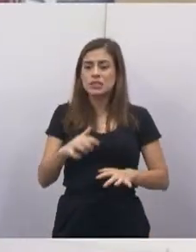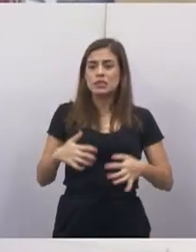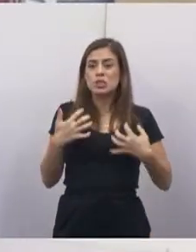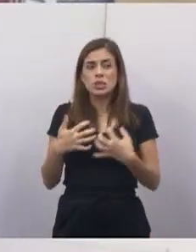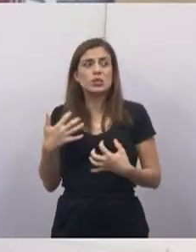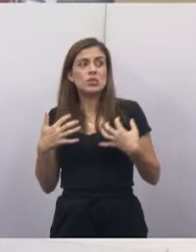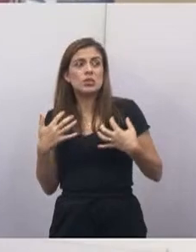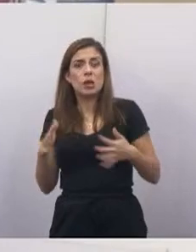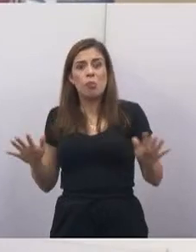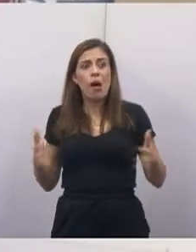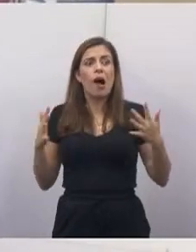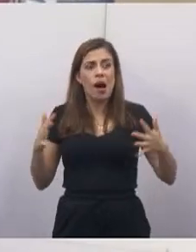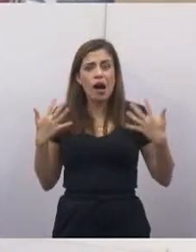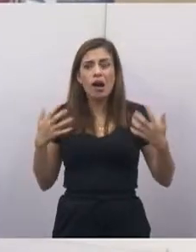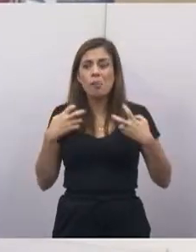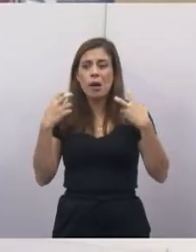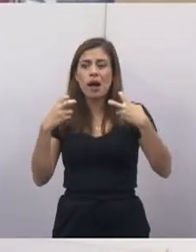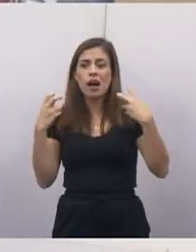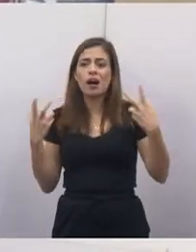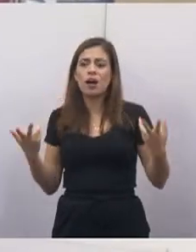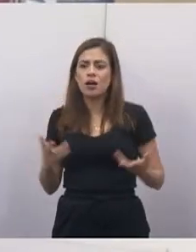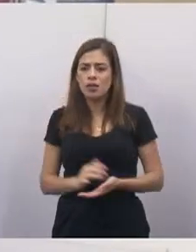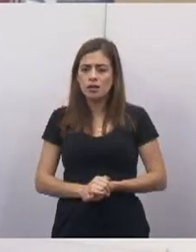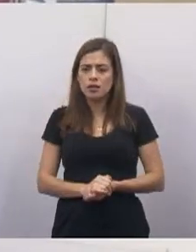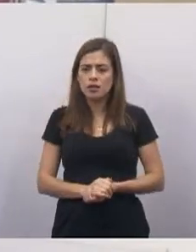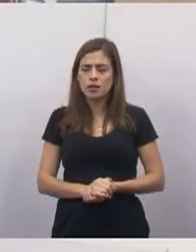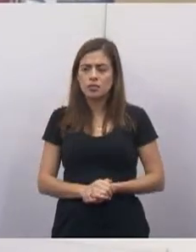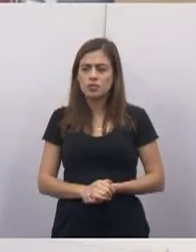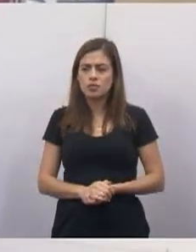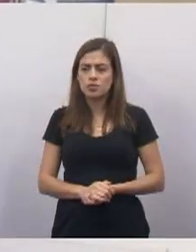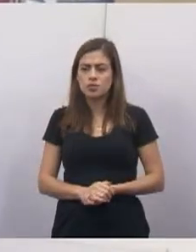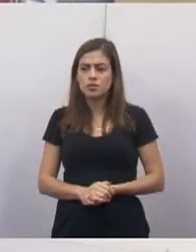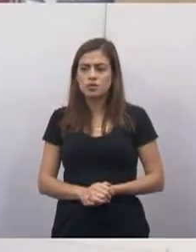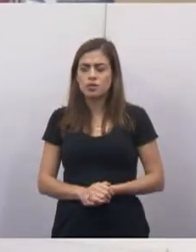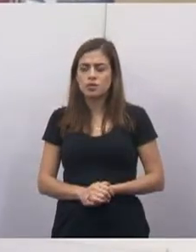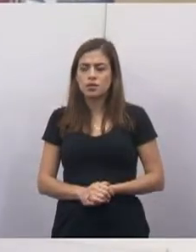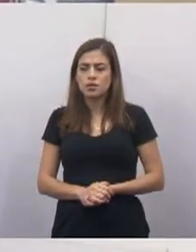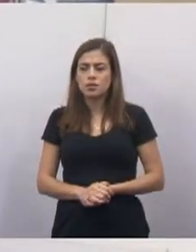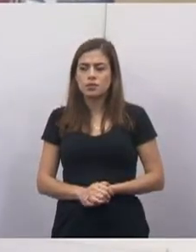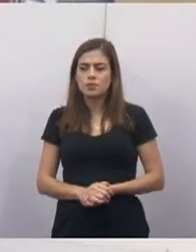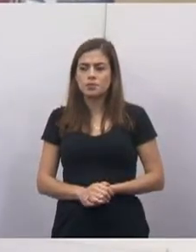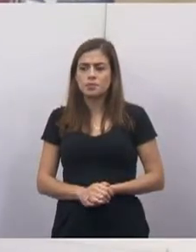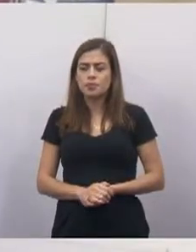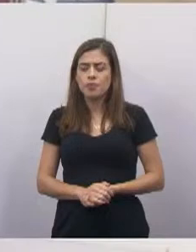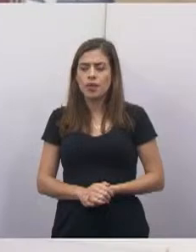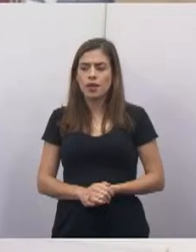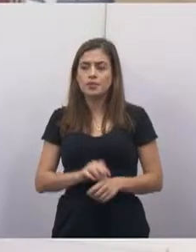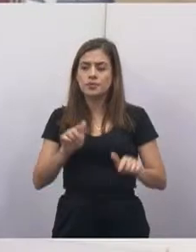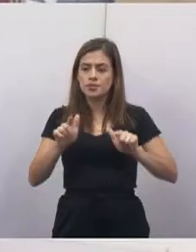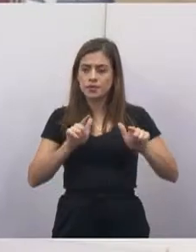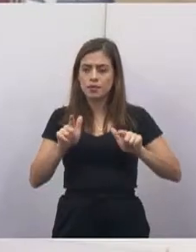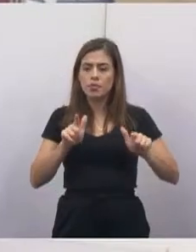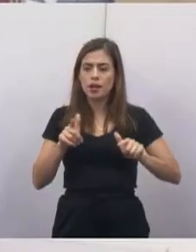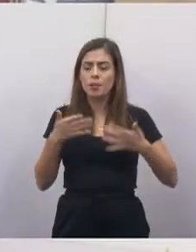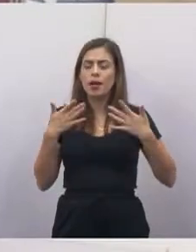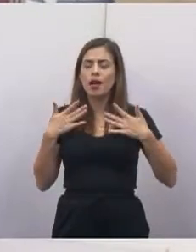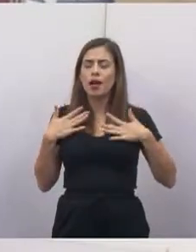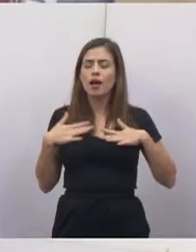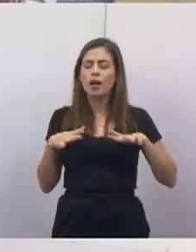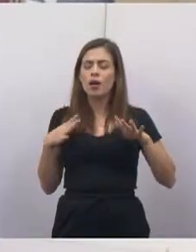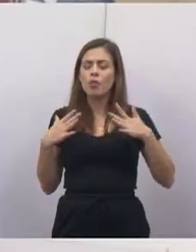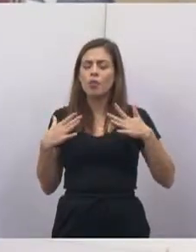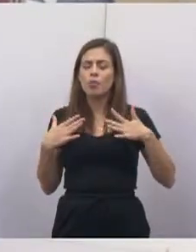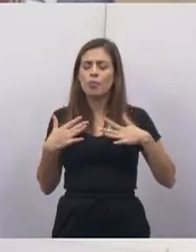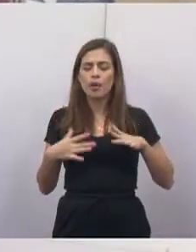pânico, ao invés de causar mais incêndio, trabalhar como bombeiro, né? Apagar